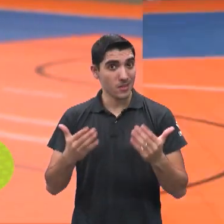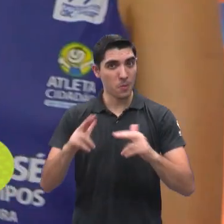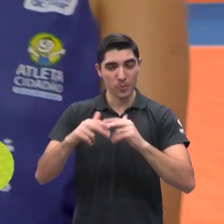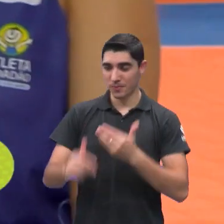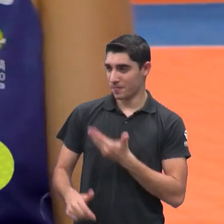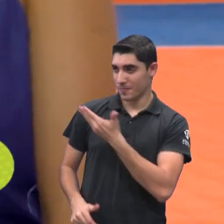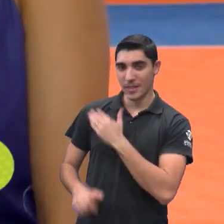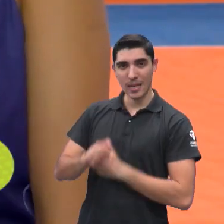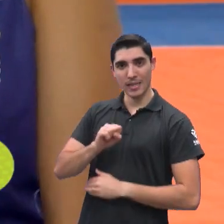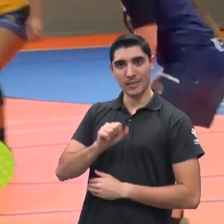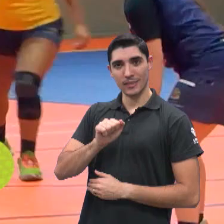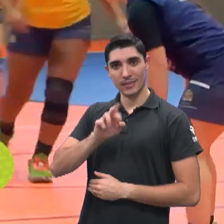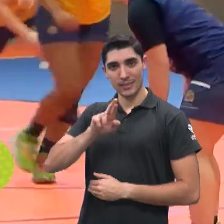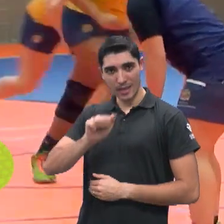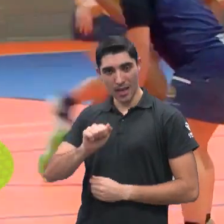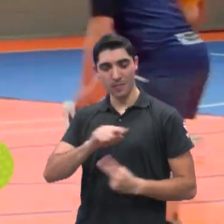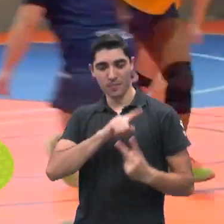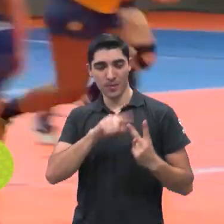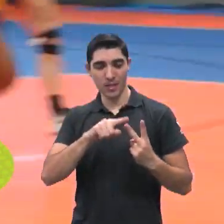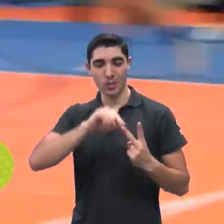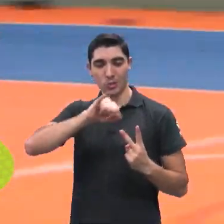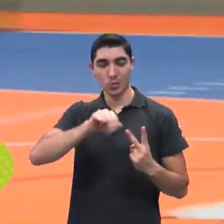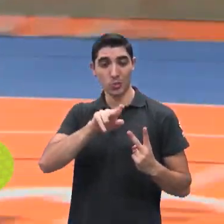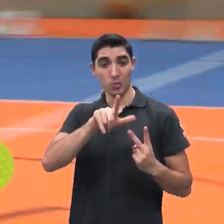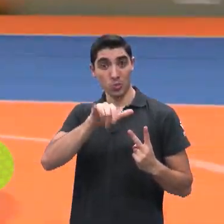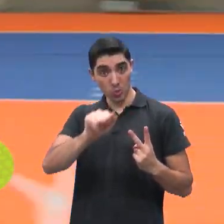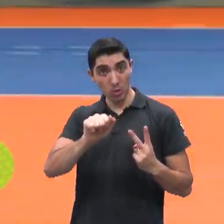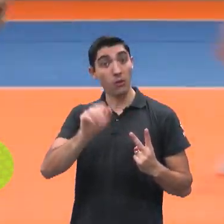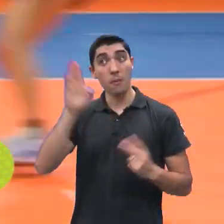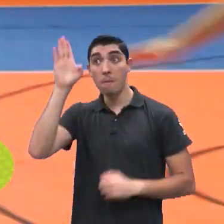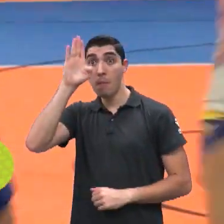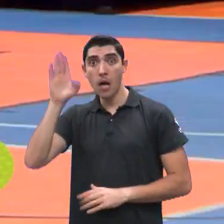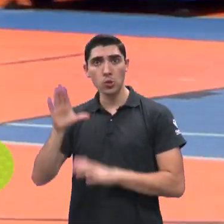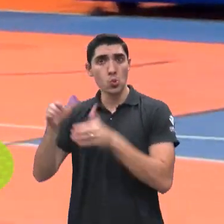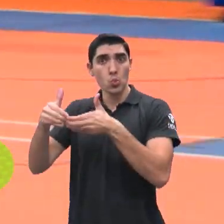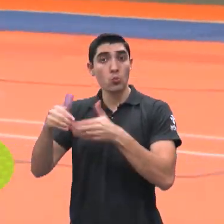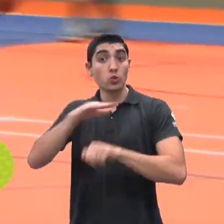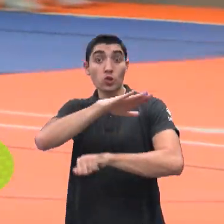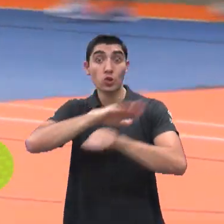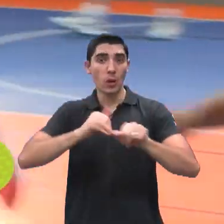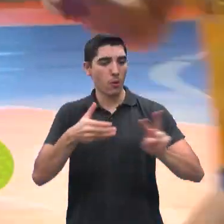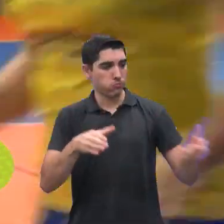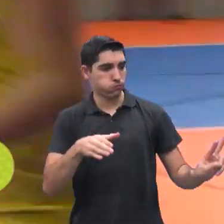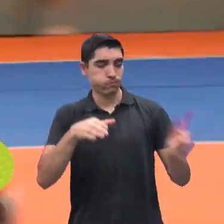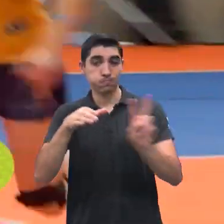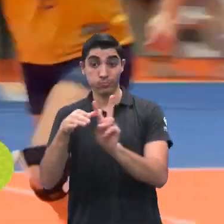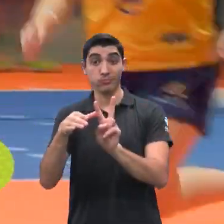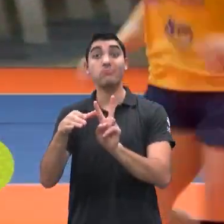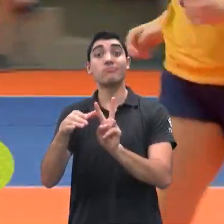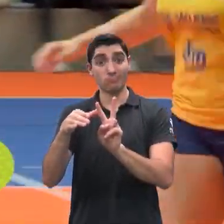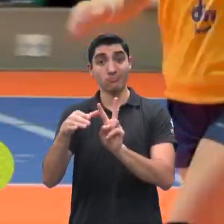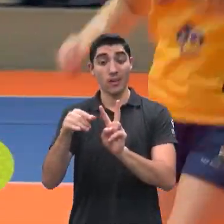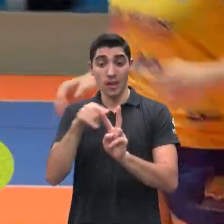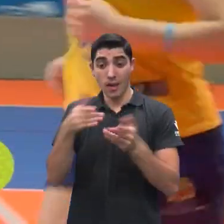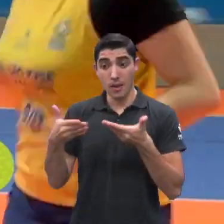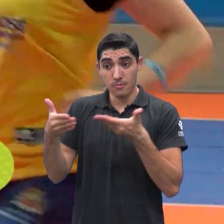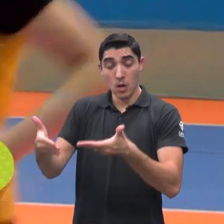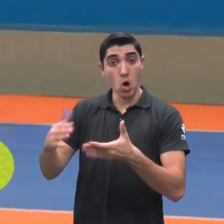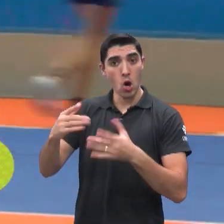Martins e Júlia Preis foram convocadas para a pré-lista da seleção brasileira, que vai disputar a Copa do